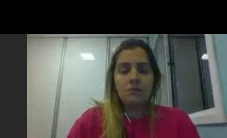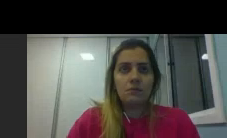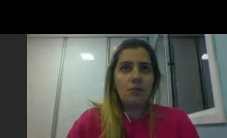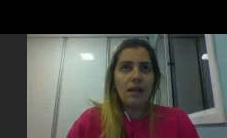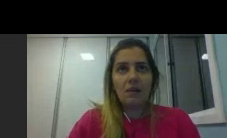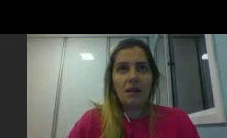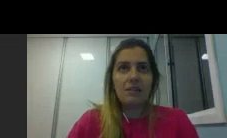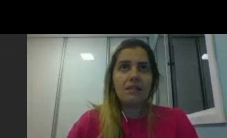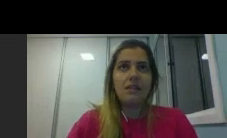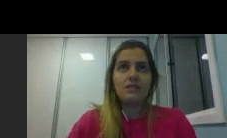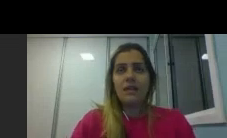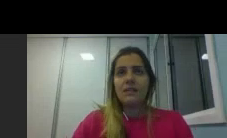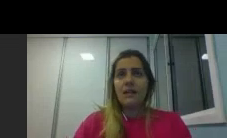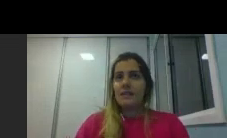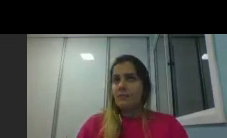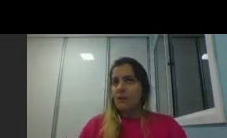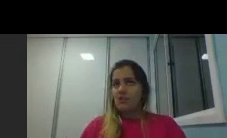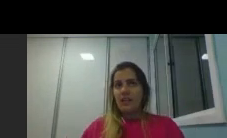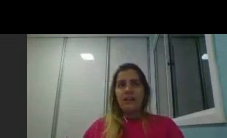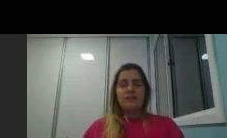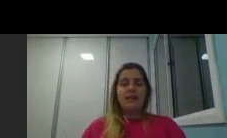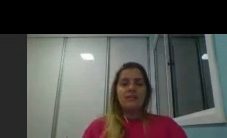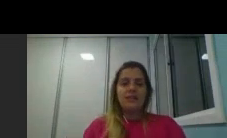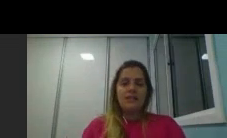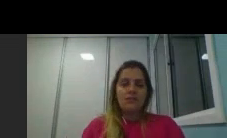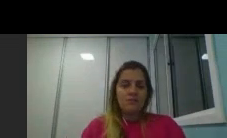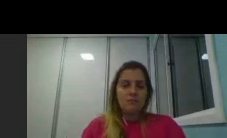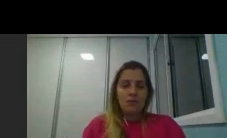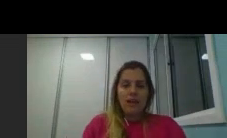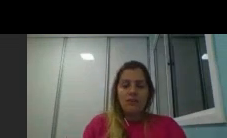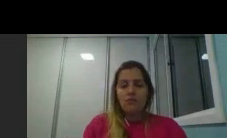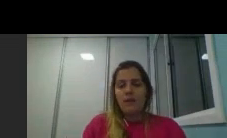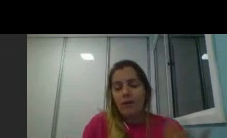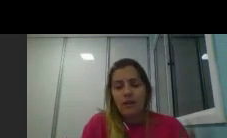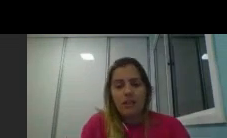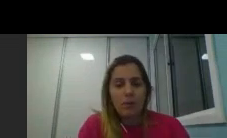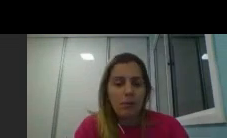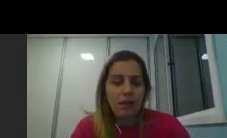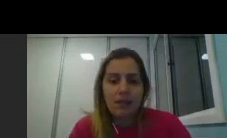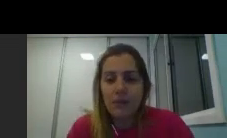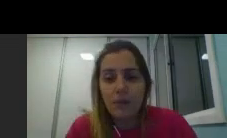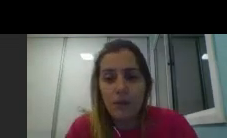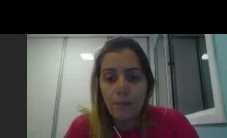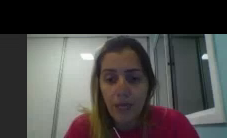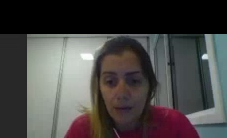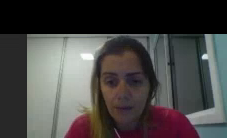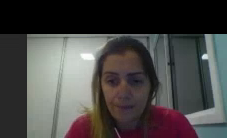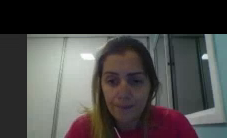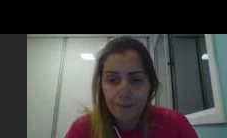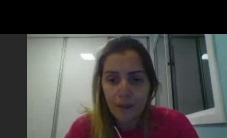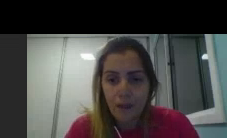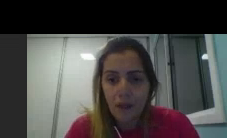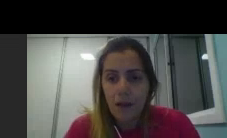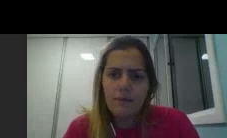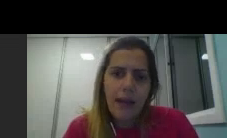Brasil, o alelo recessivo tem que ser esse meu gene, tem que ser recessivo mesmo para o olho azul, porque a maioria da população tem olho